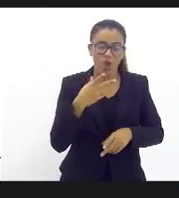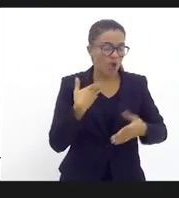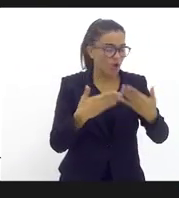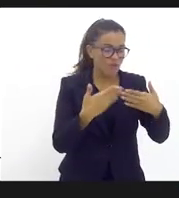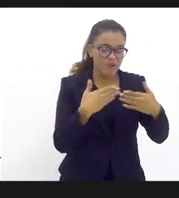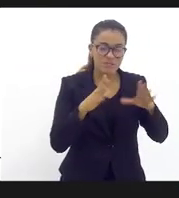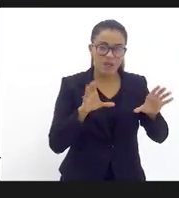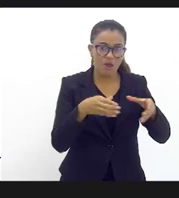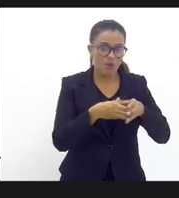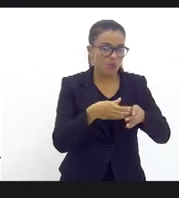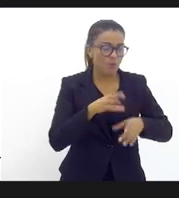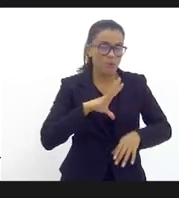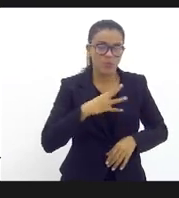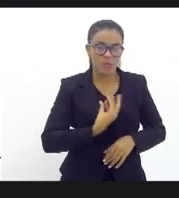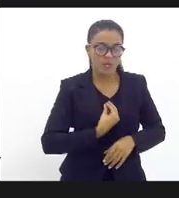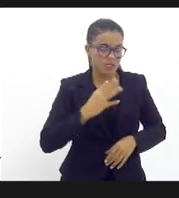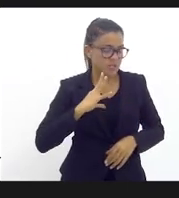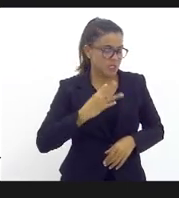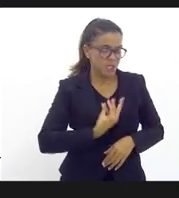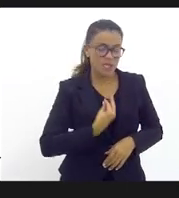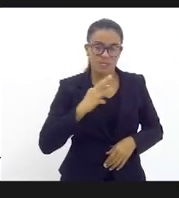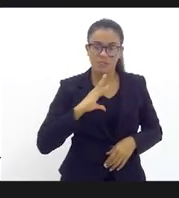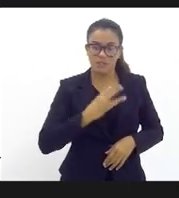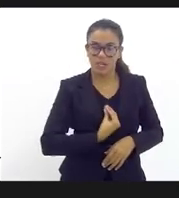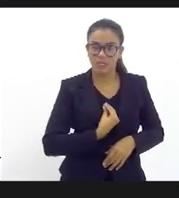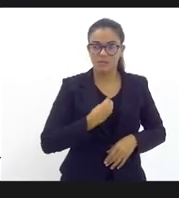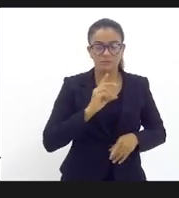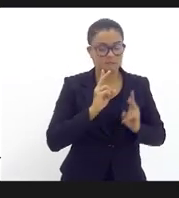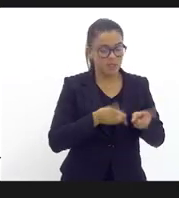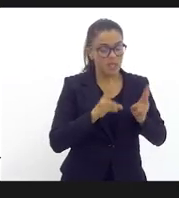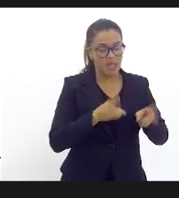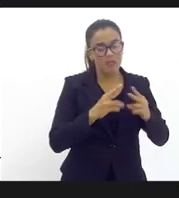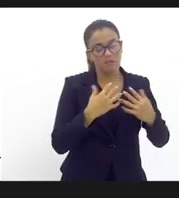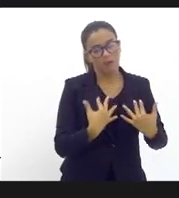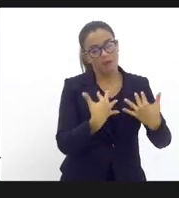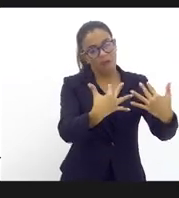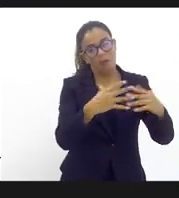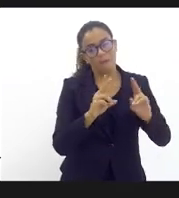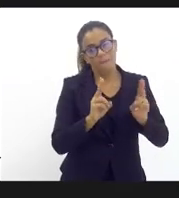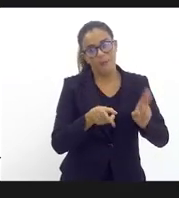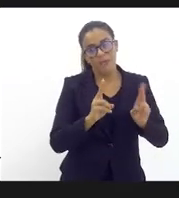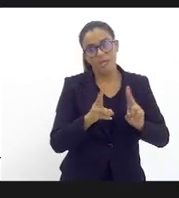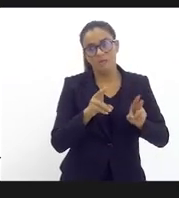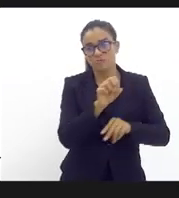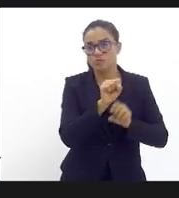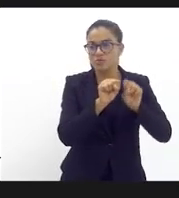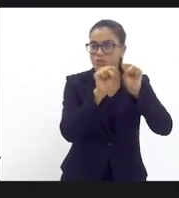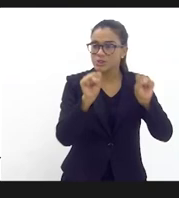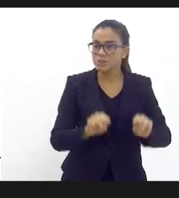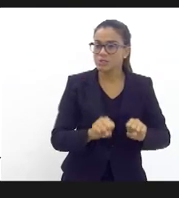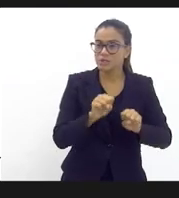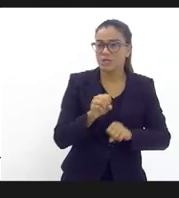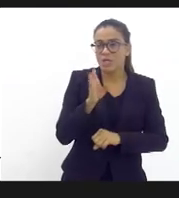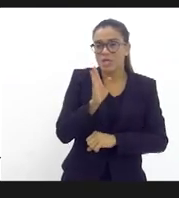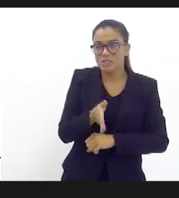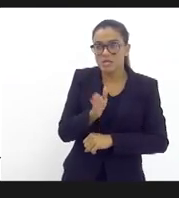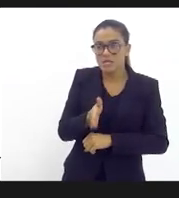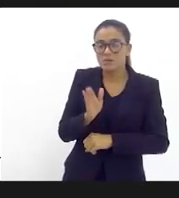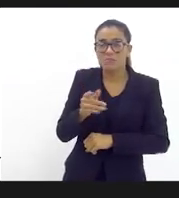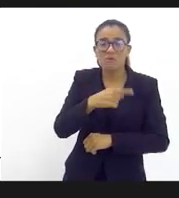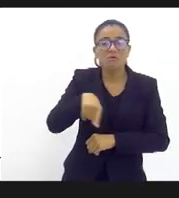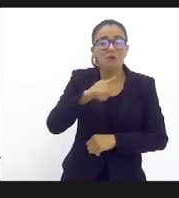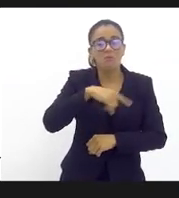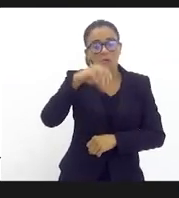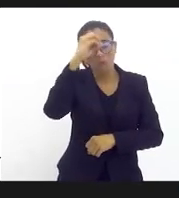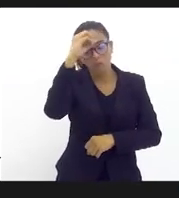aqui, ou se só estiverem conversando entre o seu próprio plenário, entre o seu próprio sistema CIS, vocês não vão conseguir entender quais as